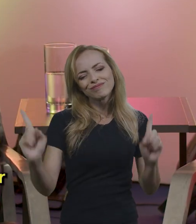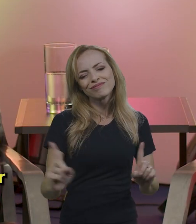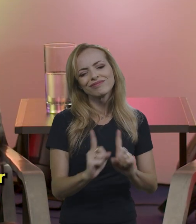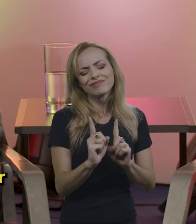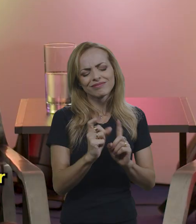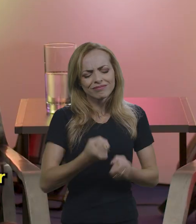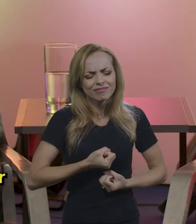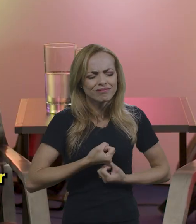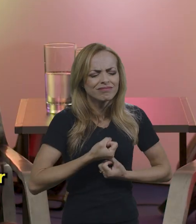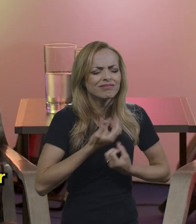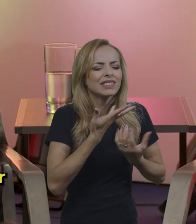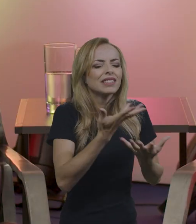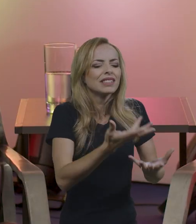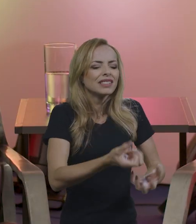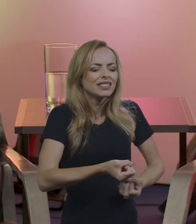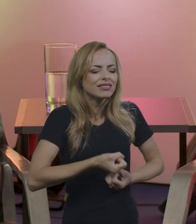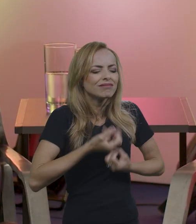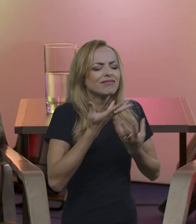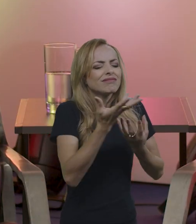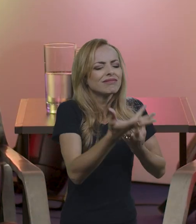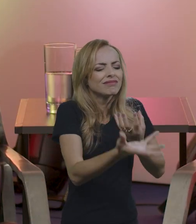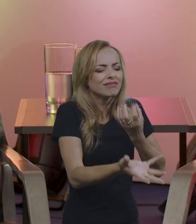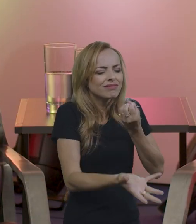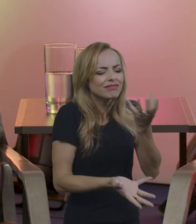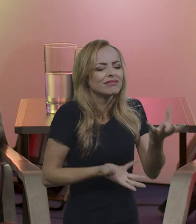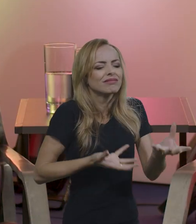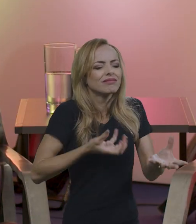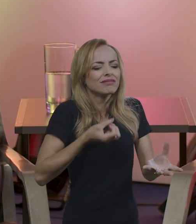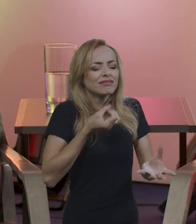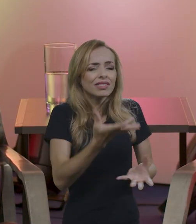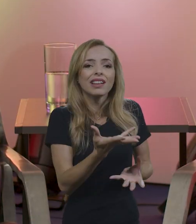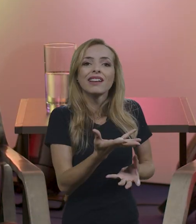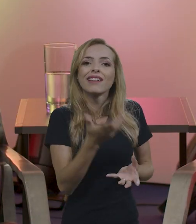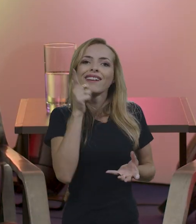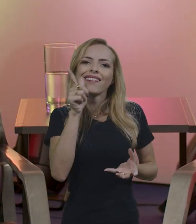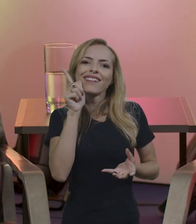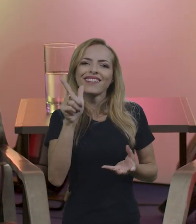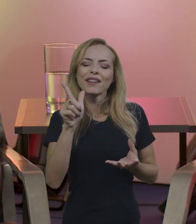conseguir botar para fora, se expressar. Então, assim, o ponto